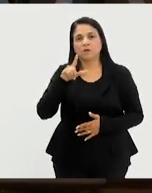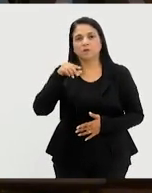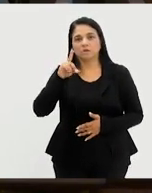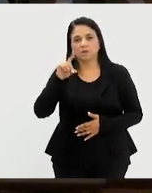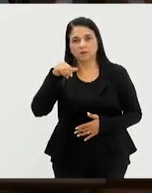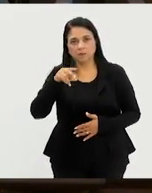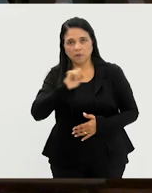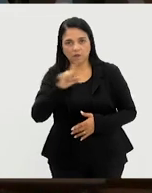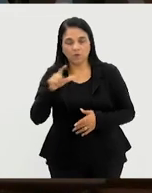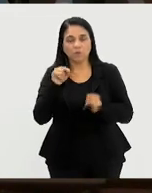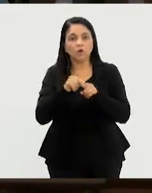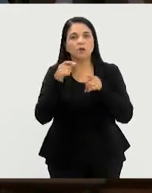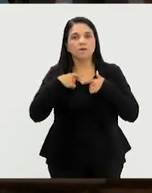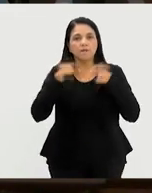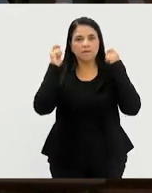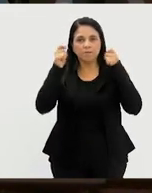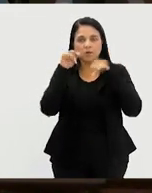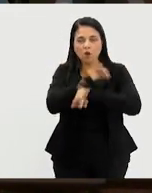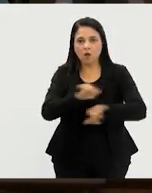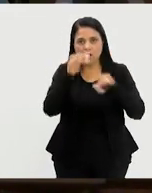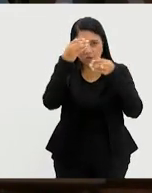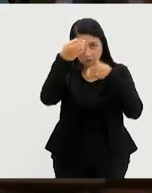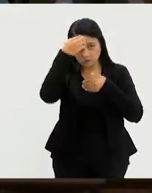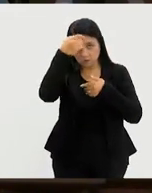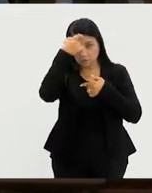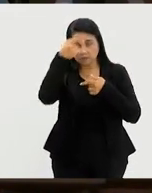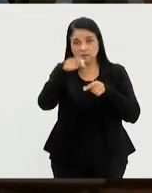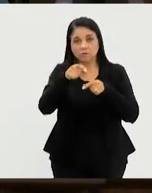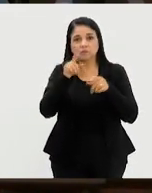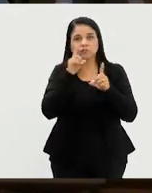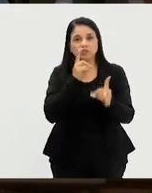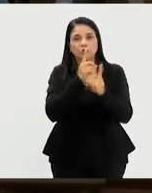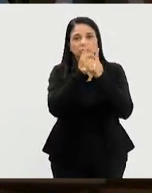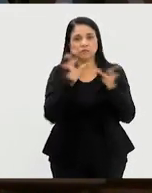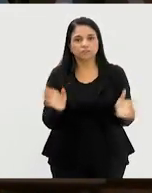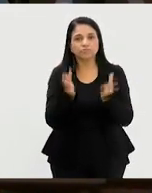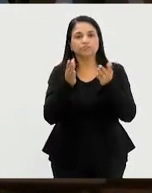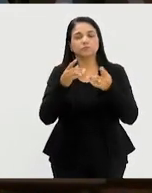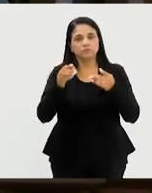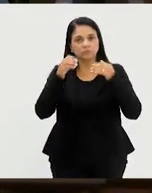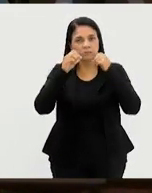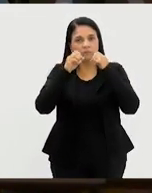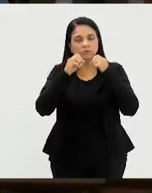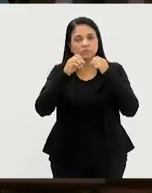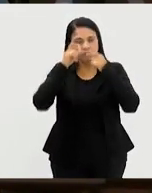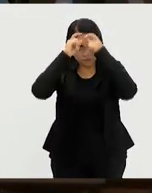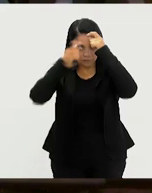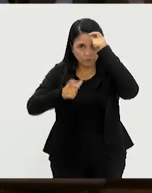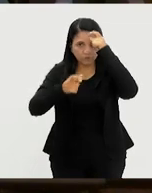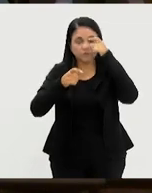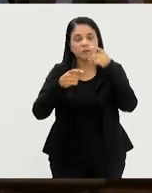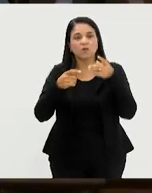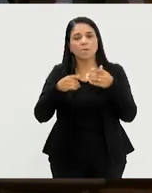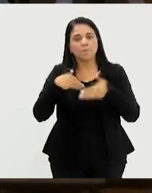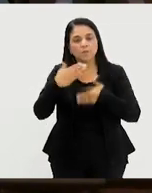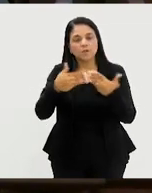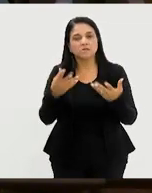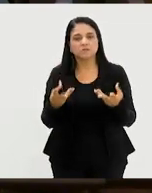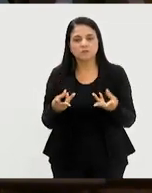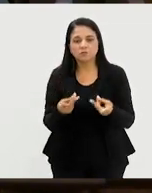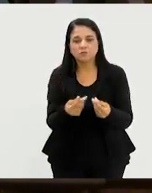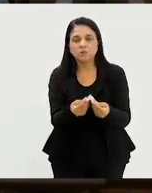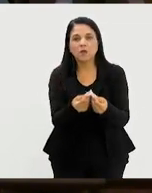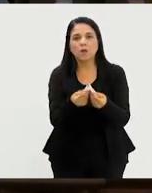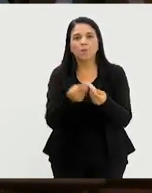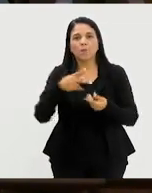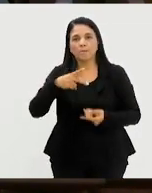de ação incentivo ao diagnóstico e tratamento do transtorno de processo sensorial TPS no âmbito do